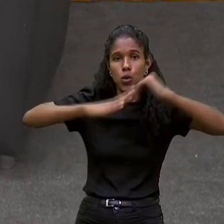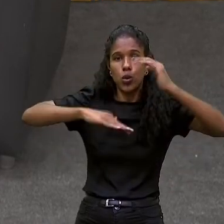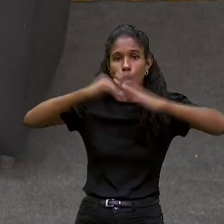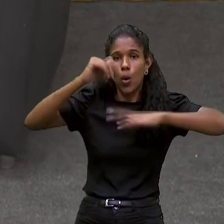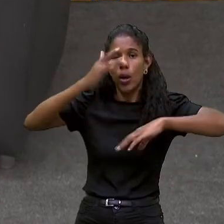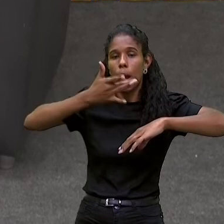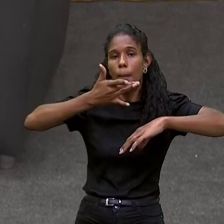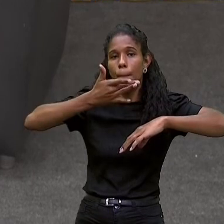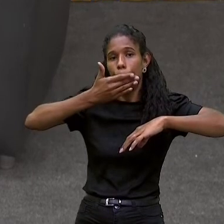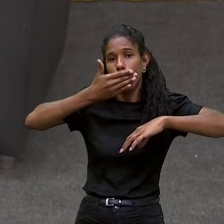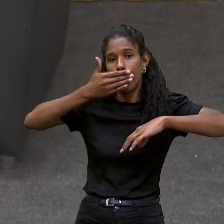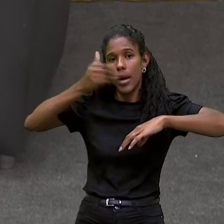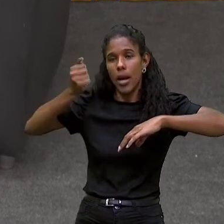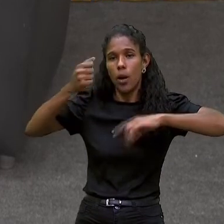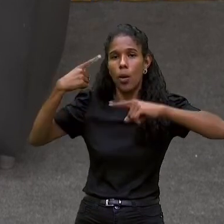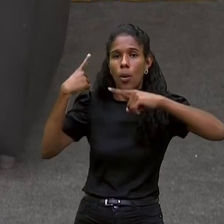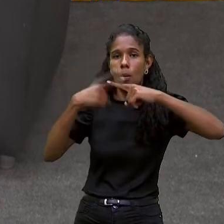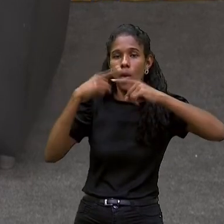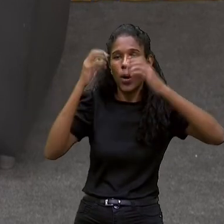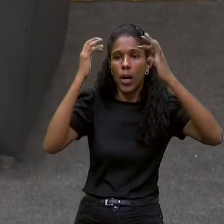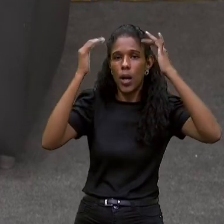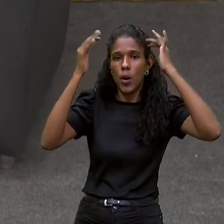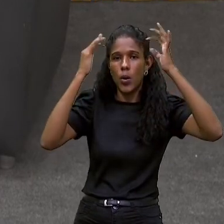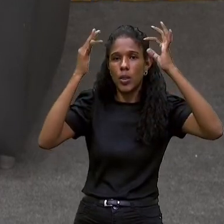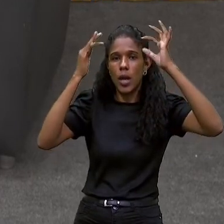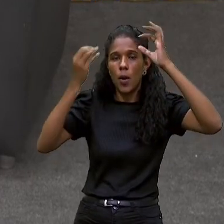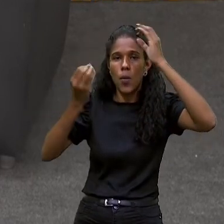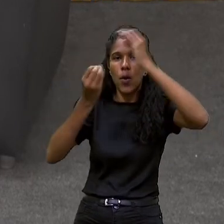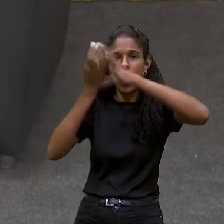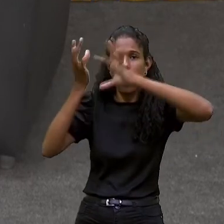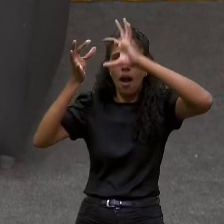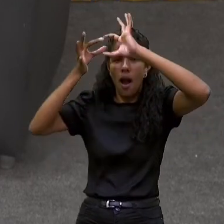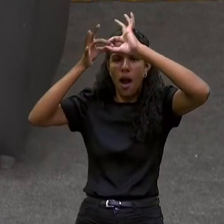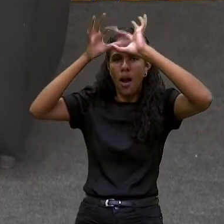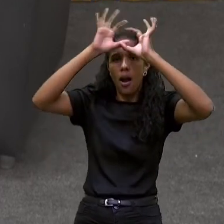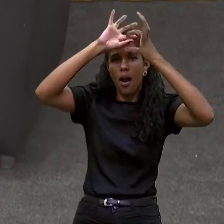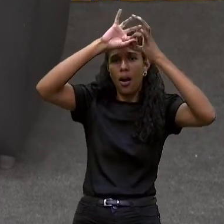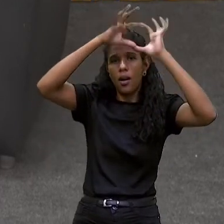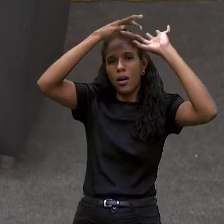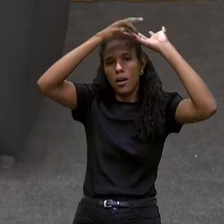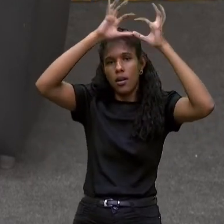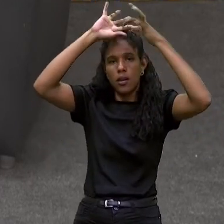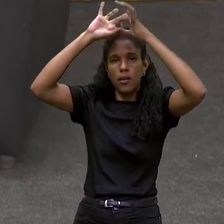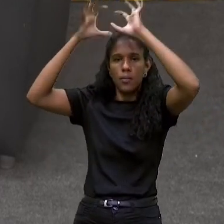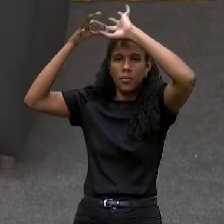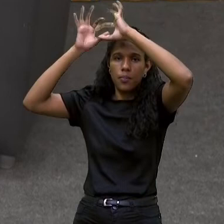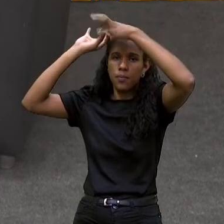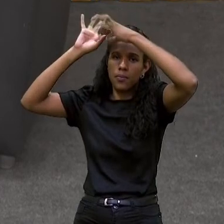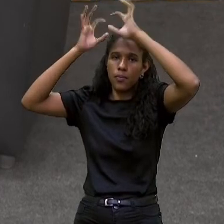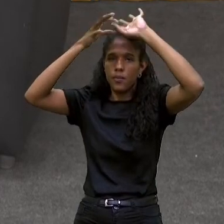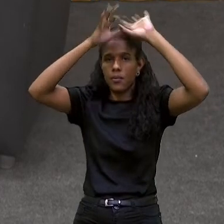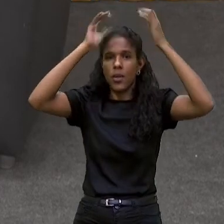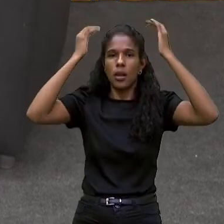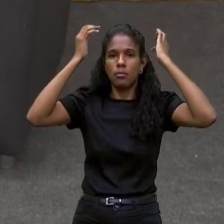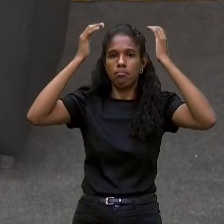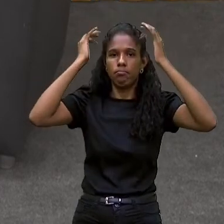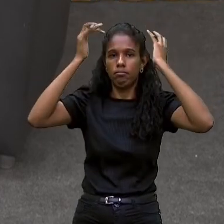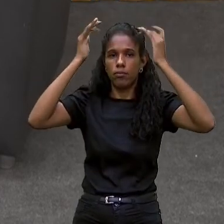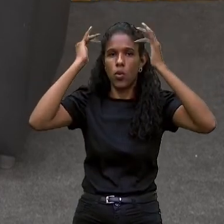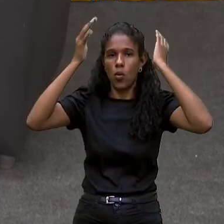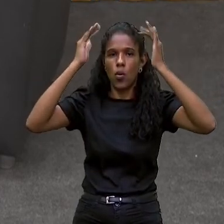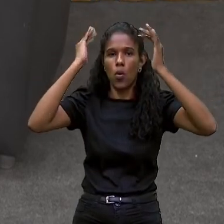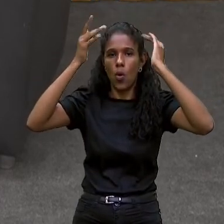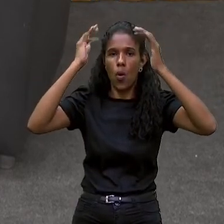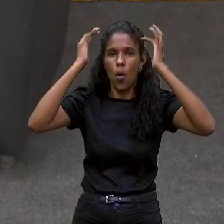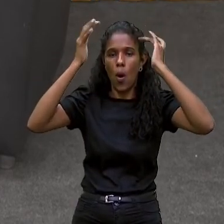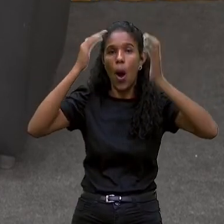interligados e as sinapses, elas são aumentadas de uma maneira assustadora com a leitura. Então, imagine a sua sala